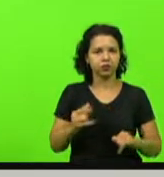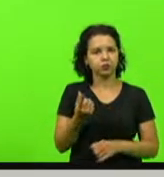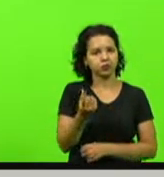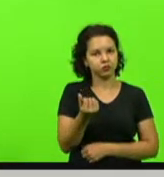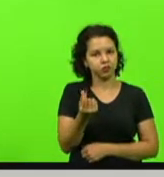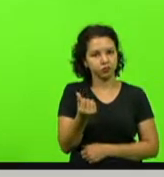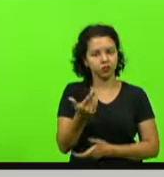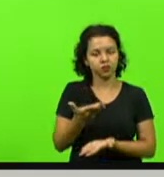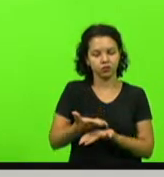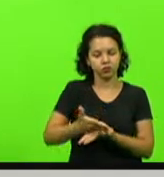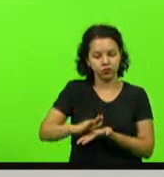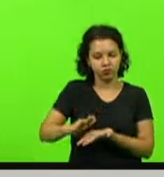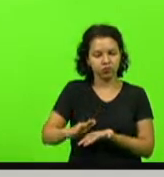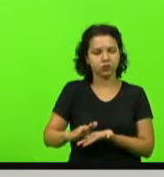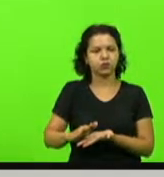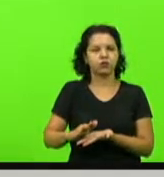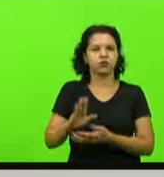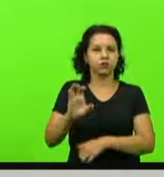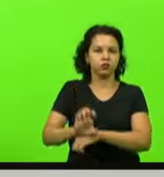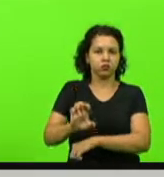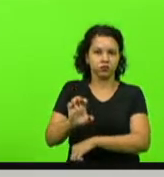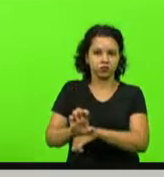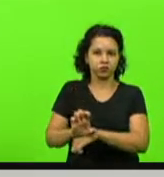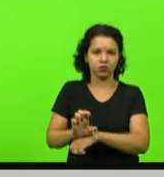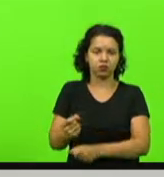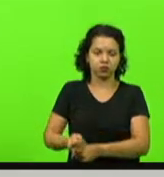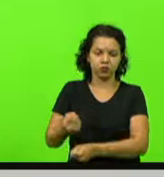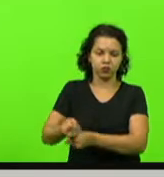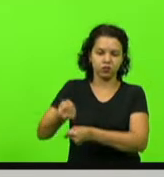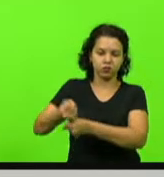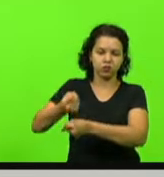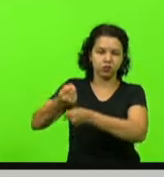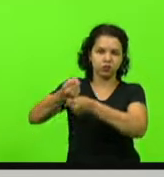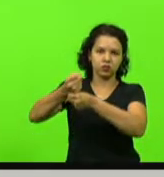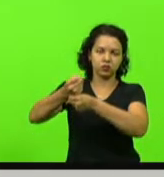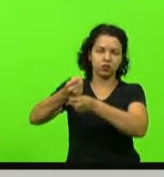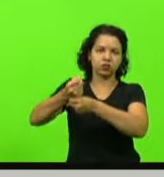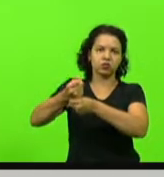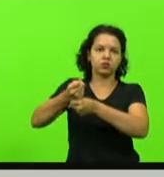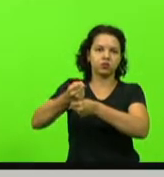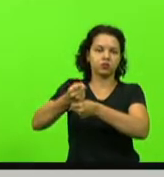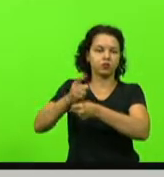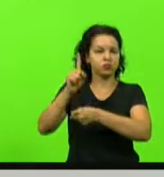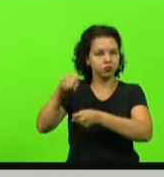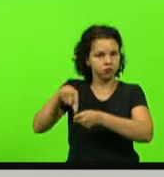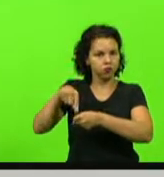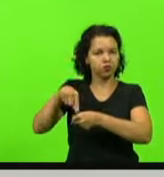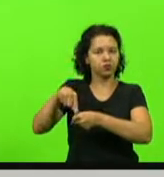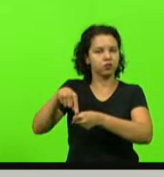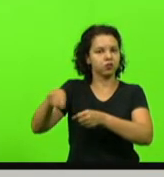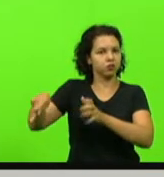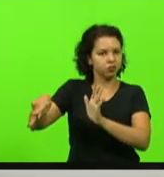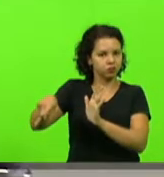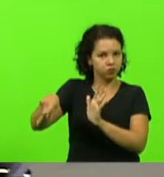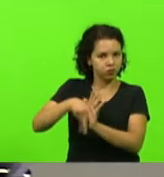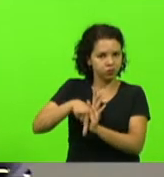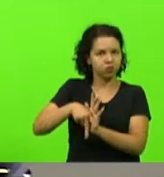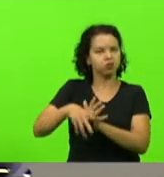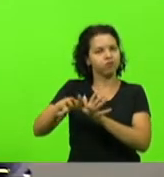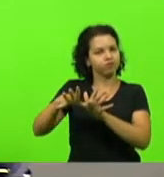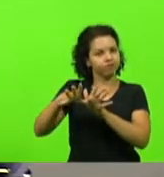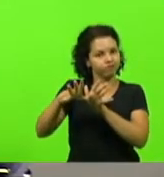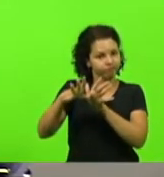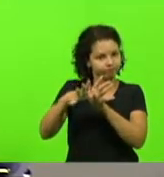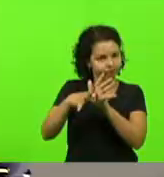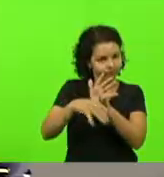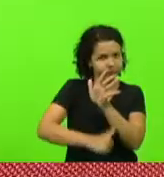hoje no Estado para obras é produto do fim da roubalheira.